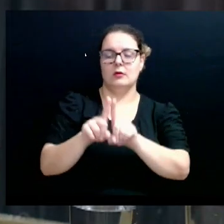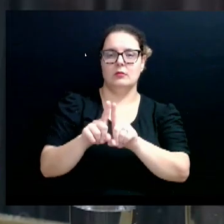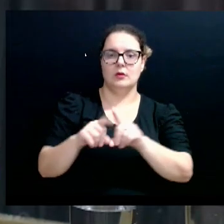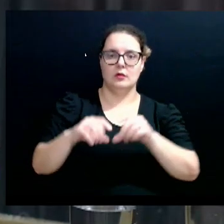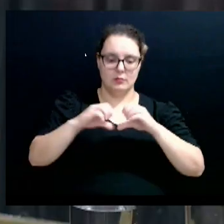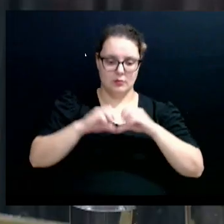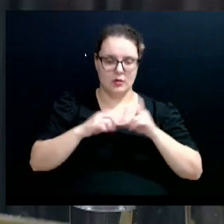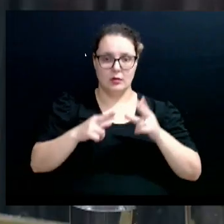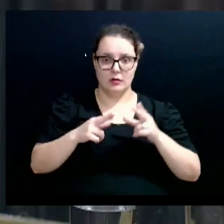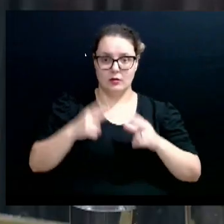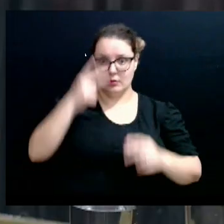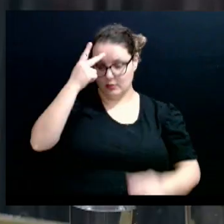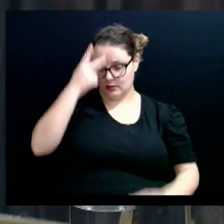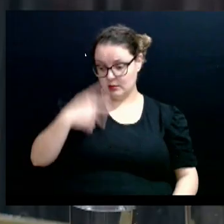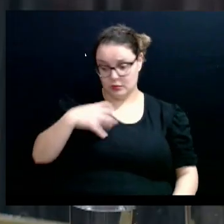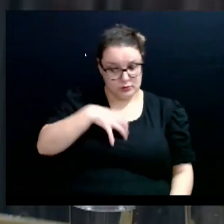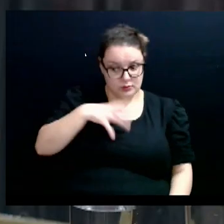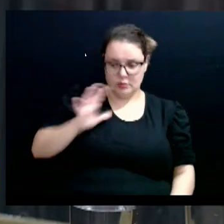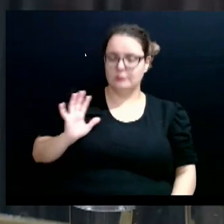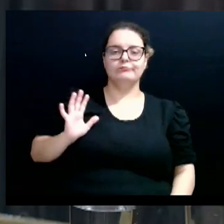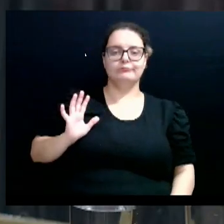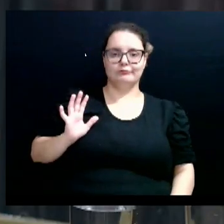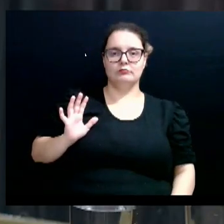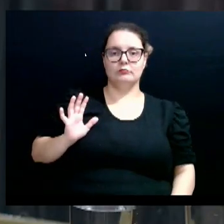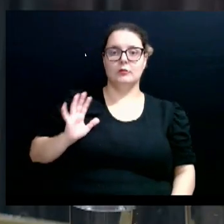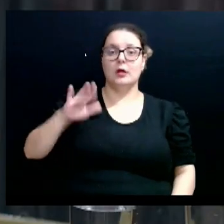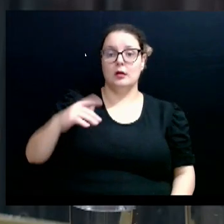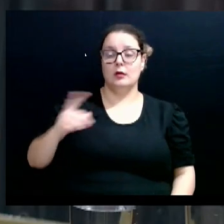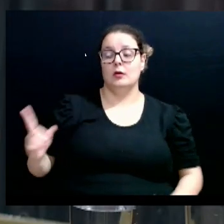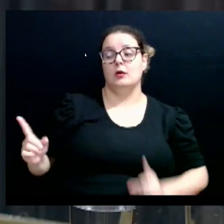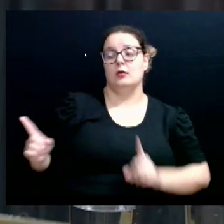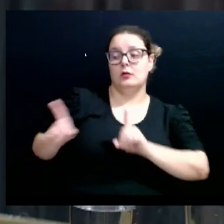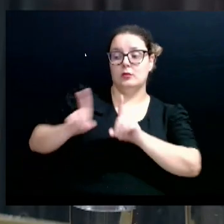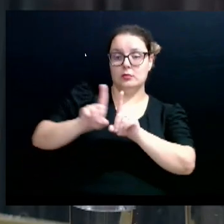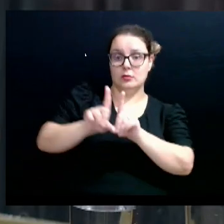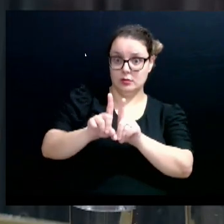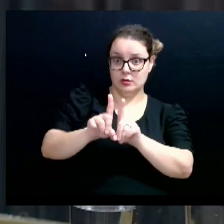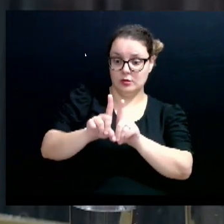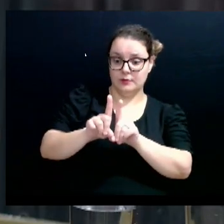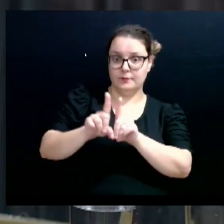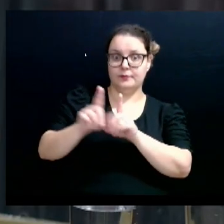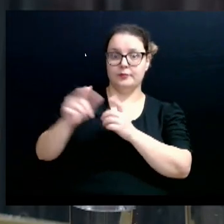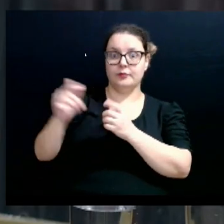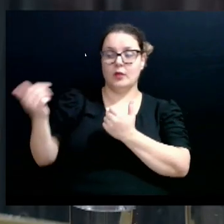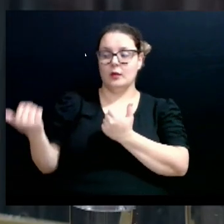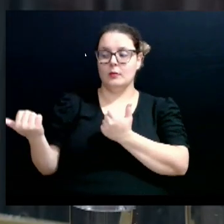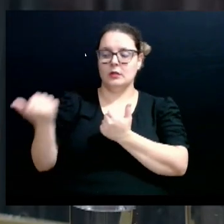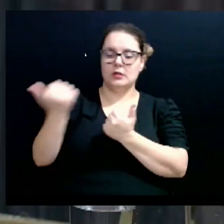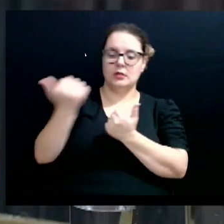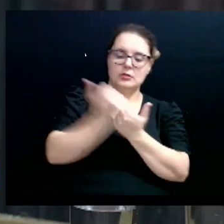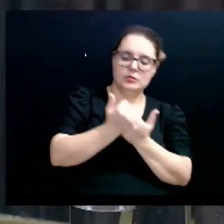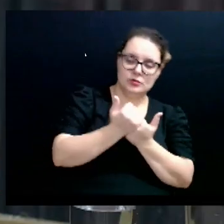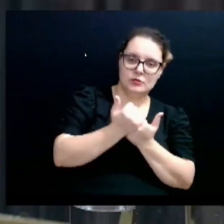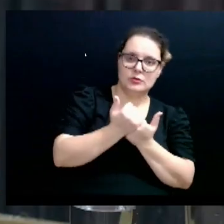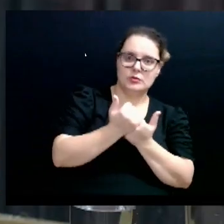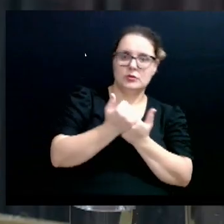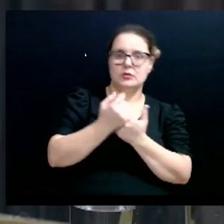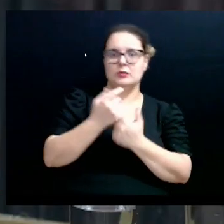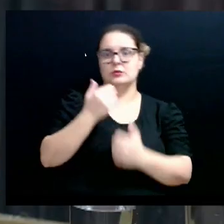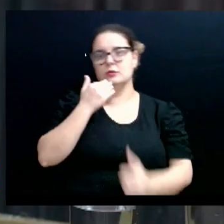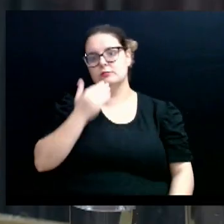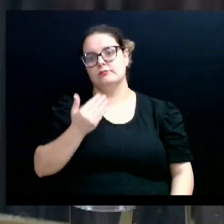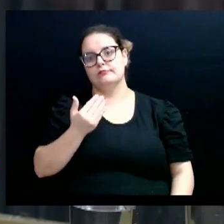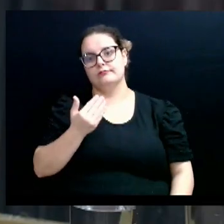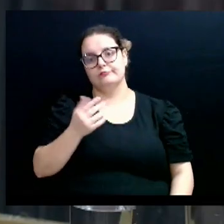é. Uhum. Agora, quando o outro vem para suprir as suas demandas, É, aí tem as suas